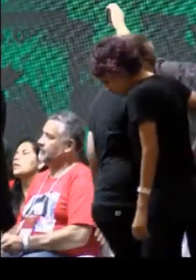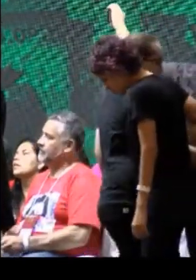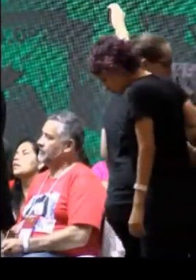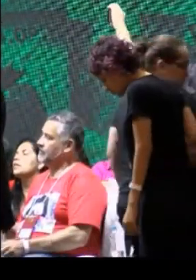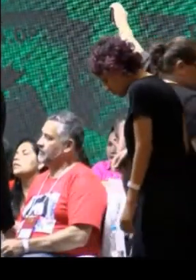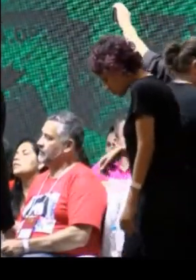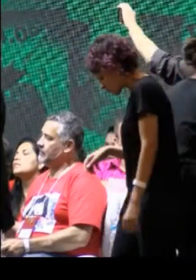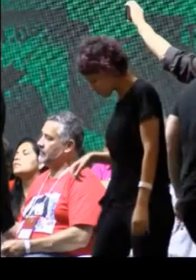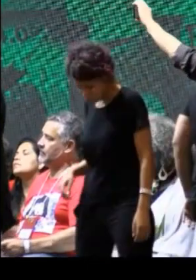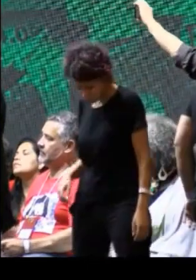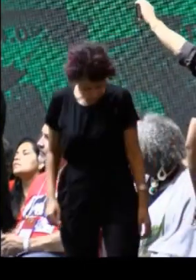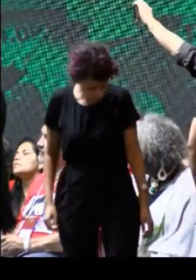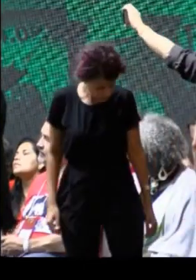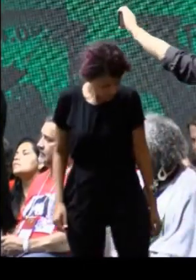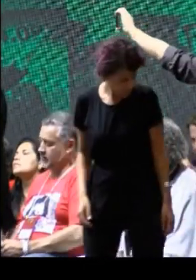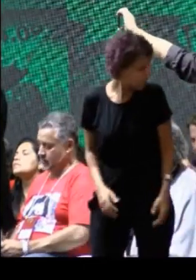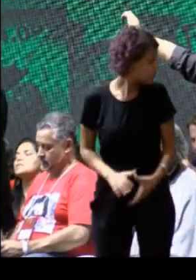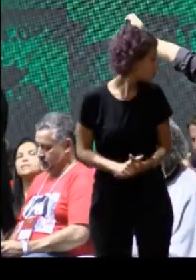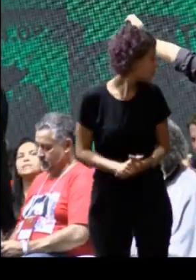sobretudo, de vocês,